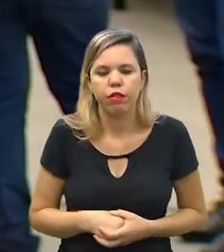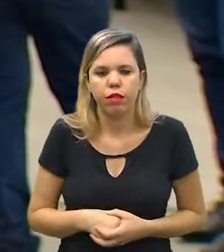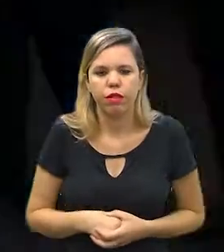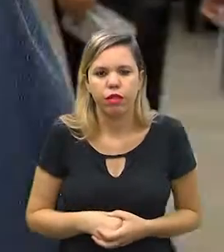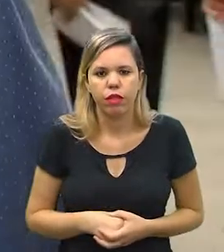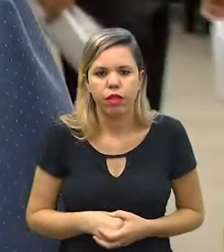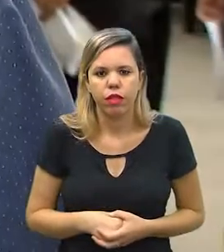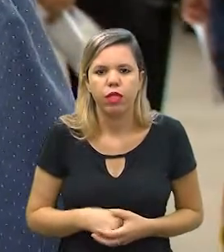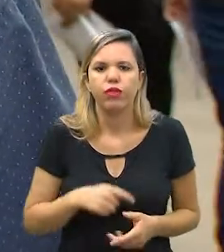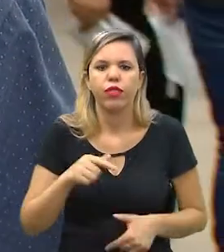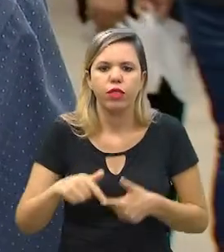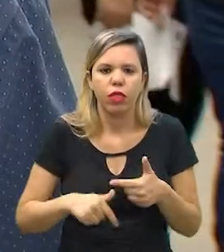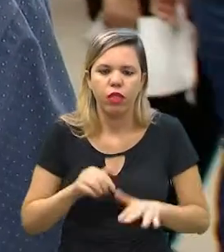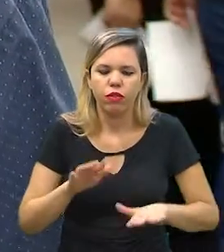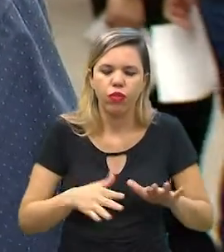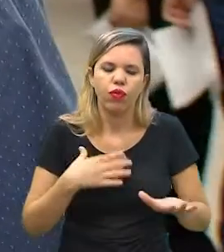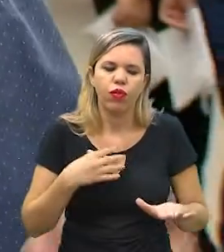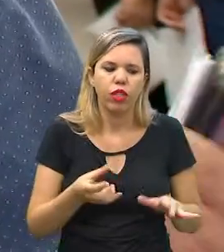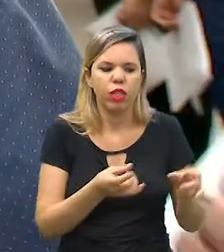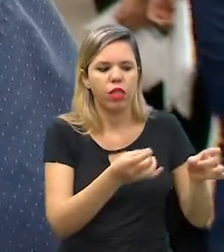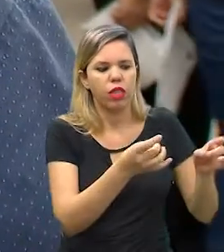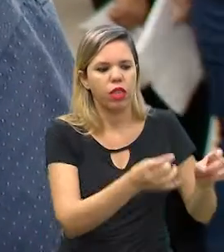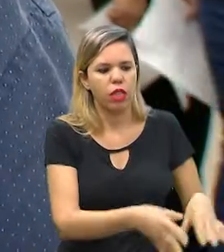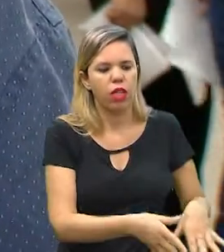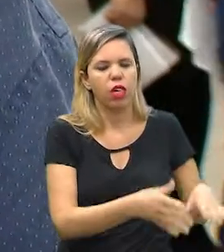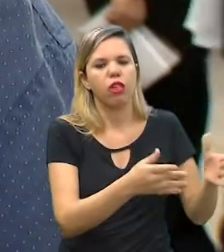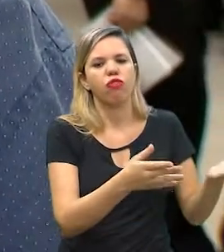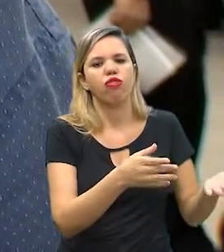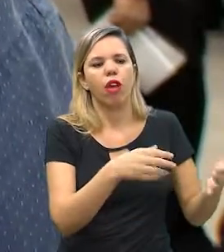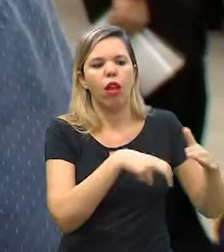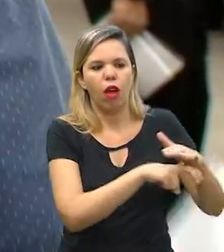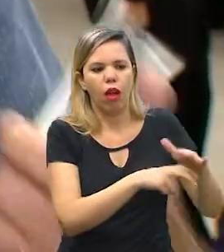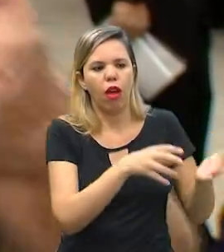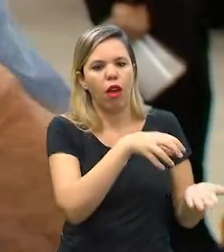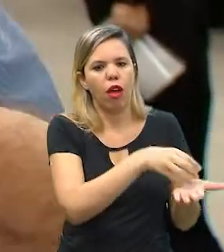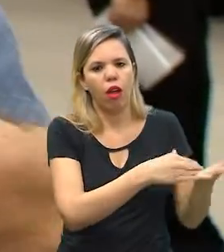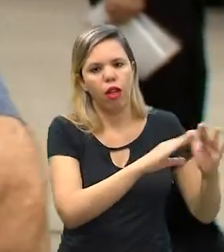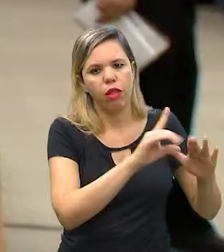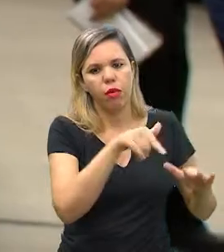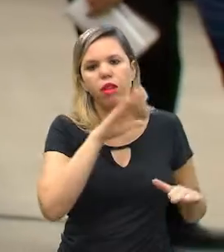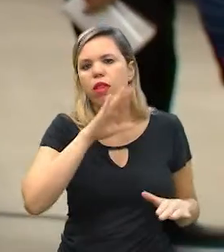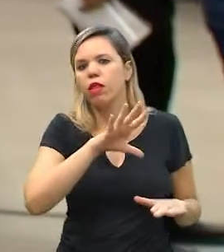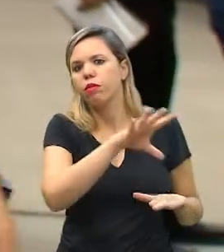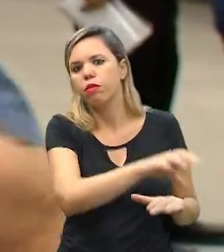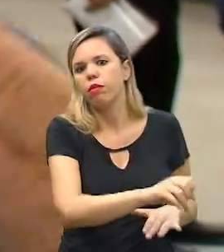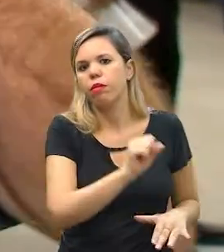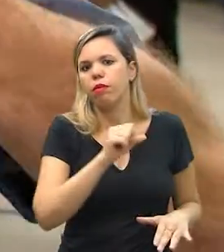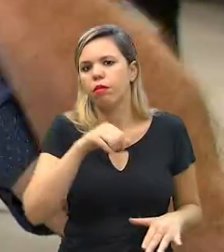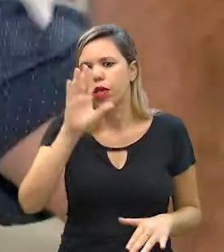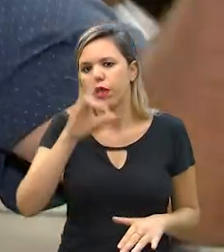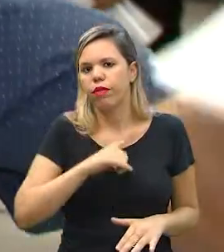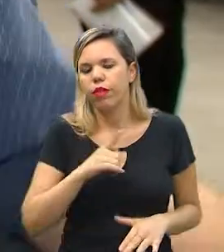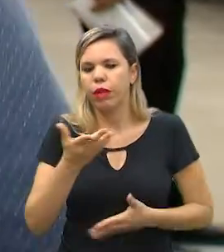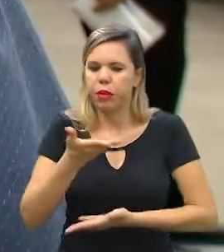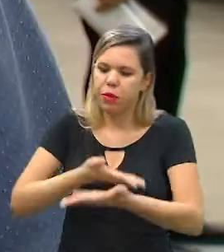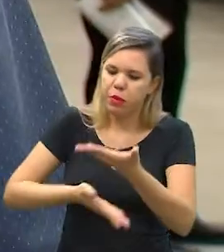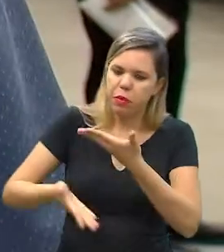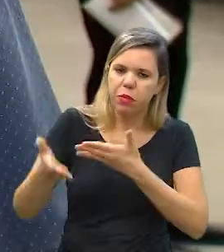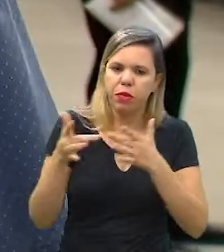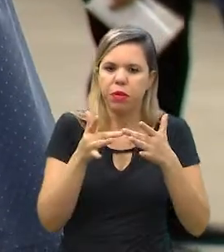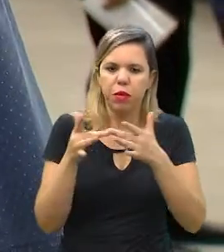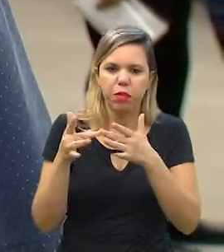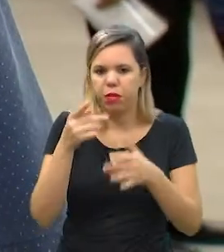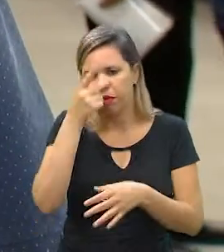das minhas ideias teu filho às vezes trabalha deixa o pai na creche depois à tarde vai pegar aí ele vai ter